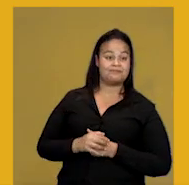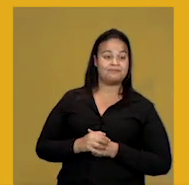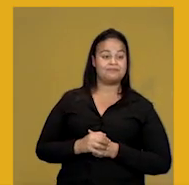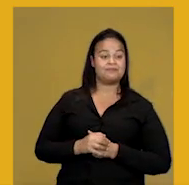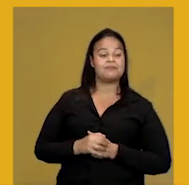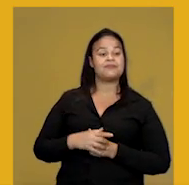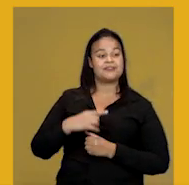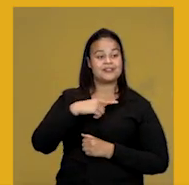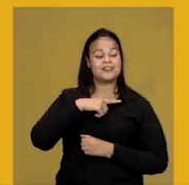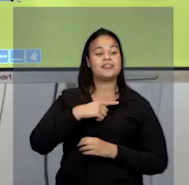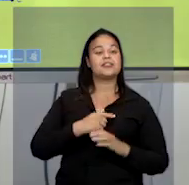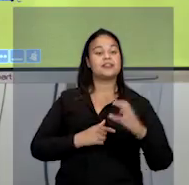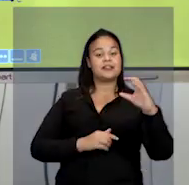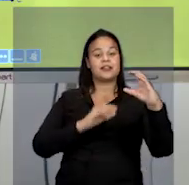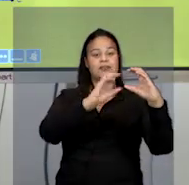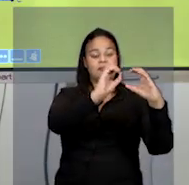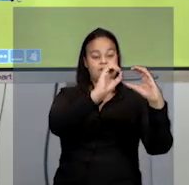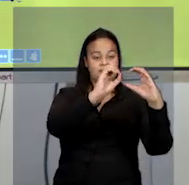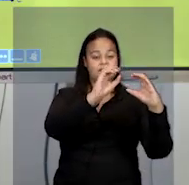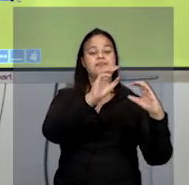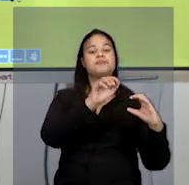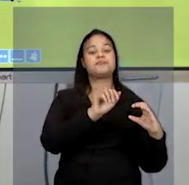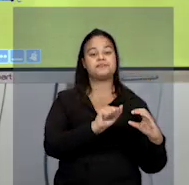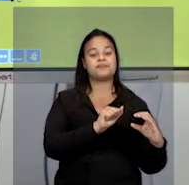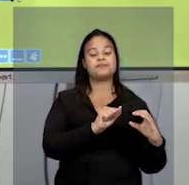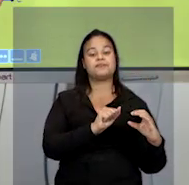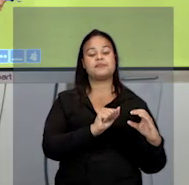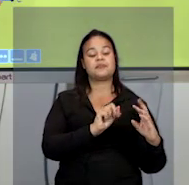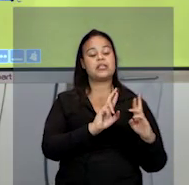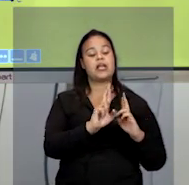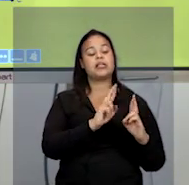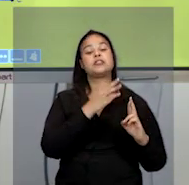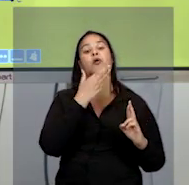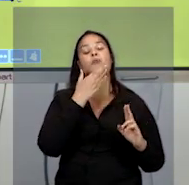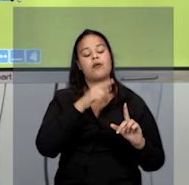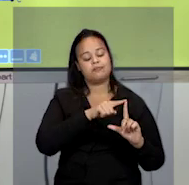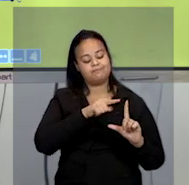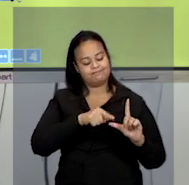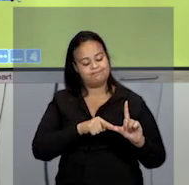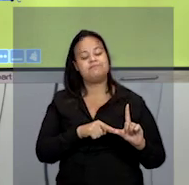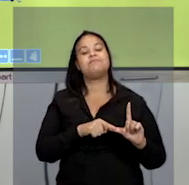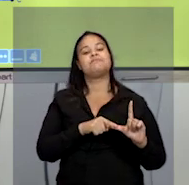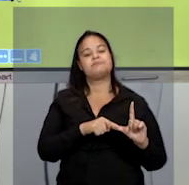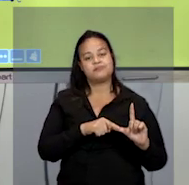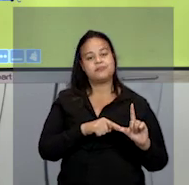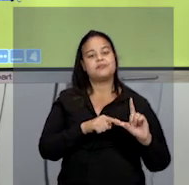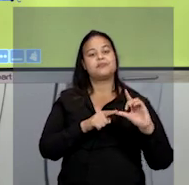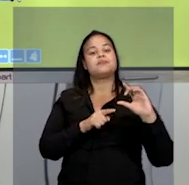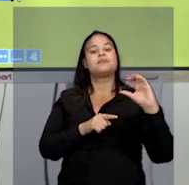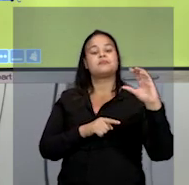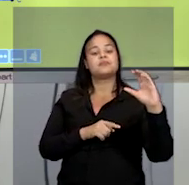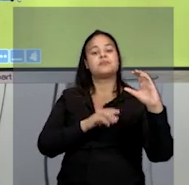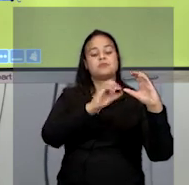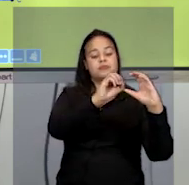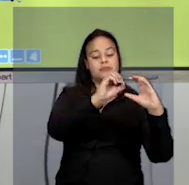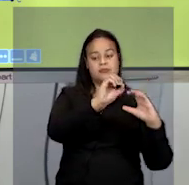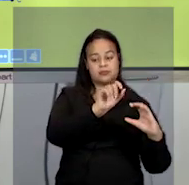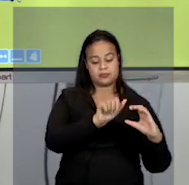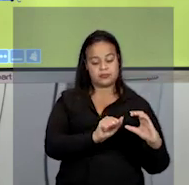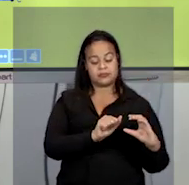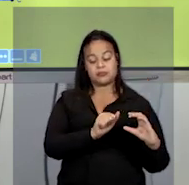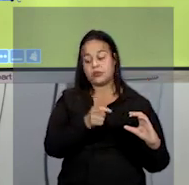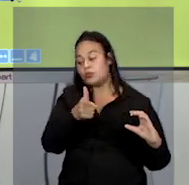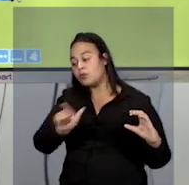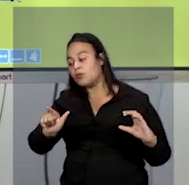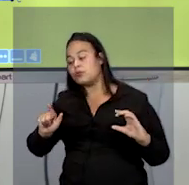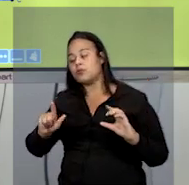um cateto oposto e um cateto adjacente em relação a um ângulo, e posso ter um cateto oposto e um adjacente também em relação a outro ângulo.